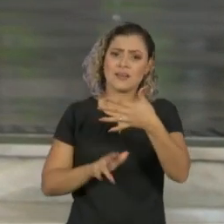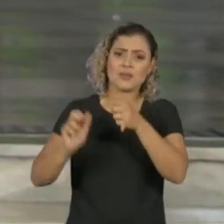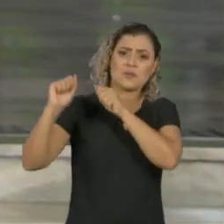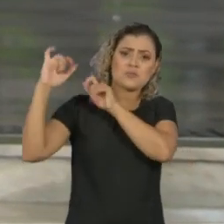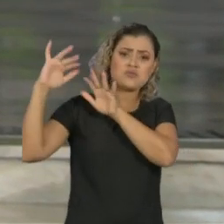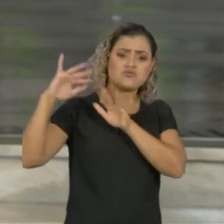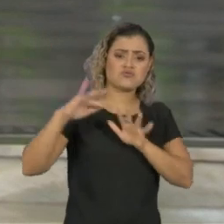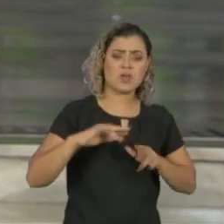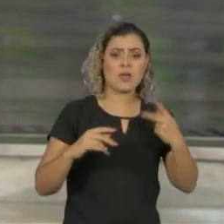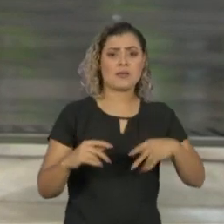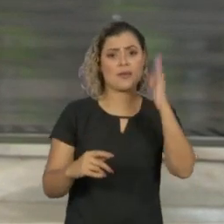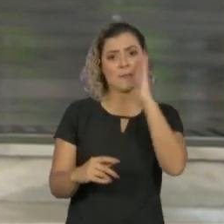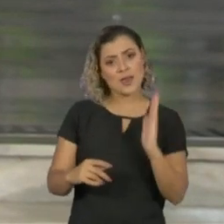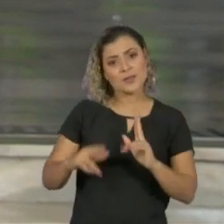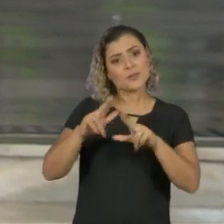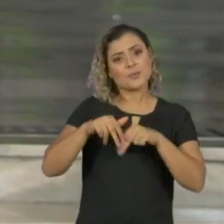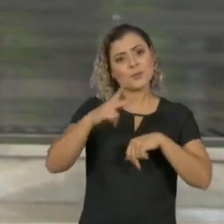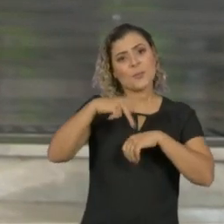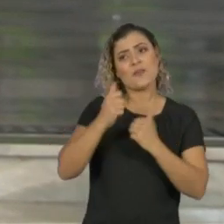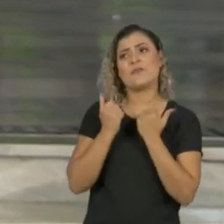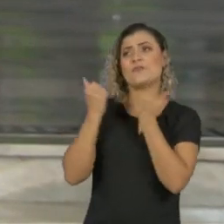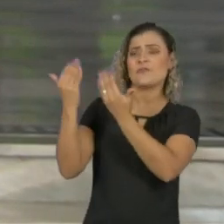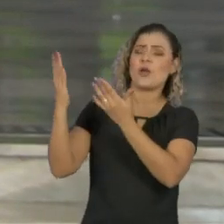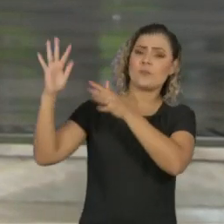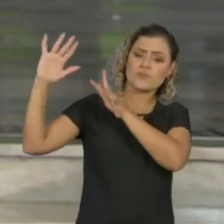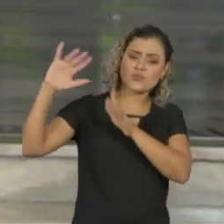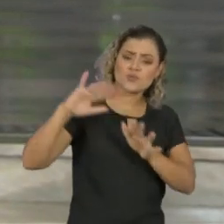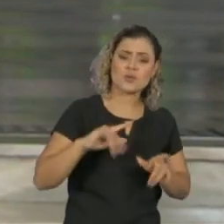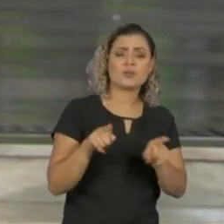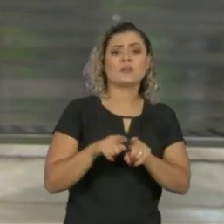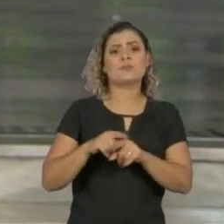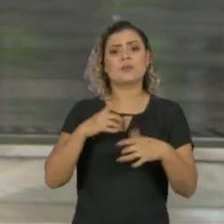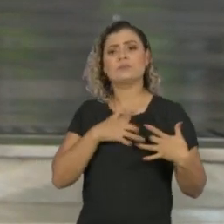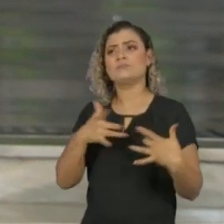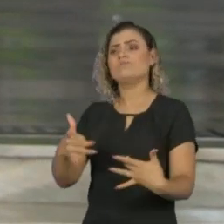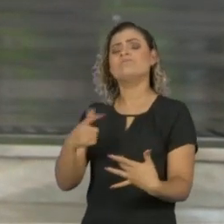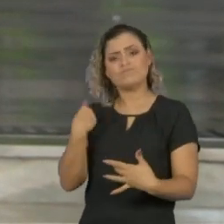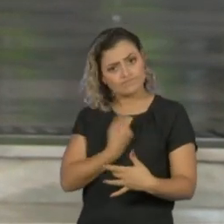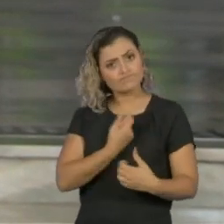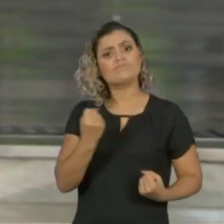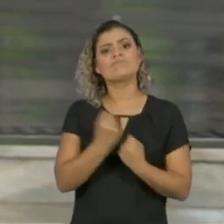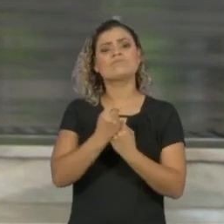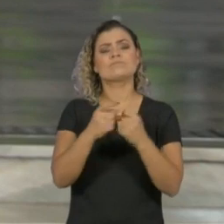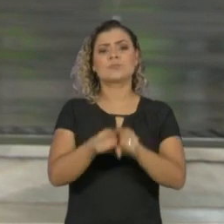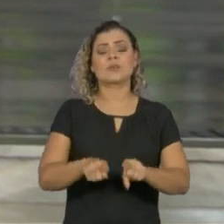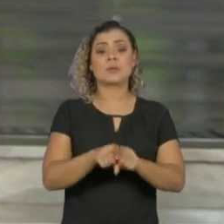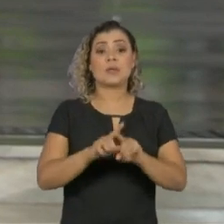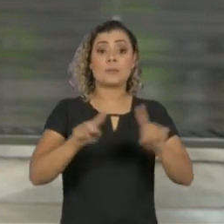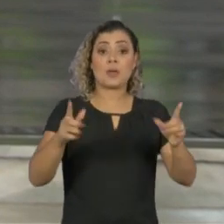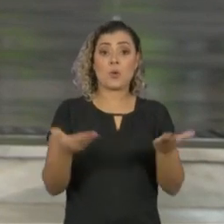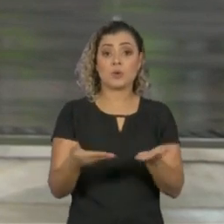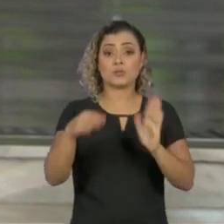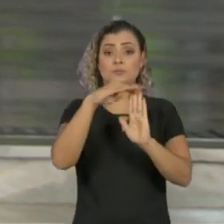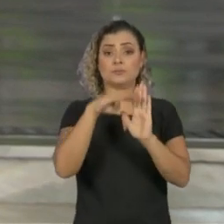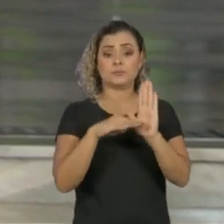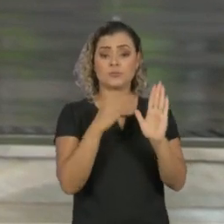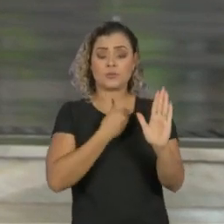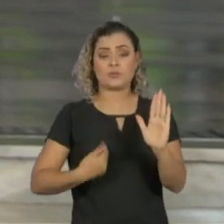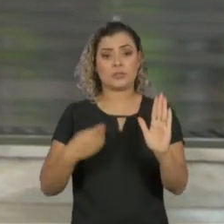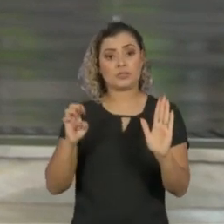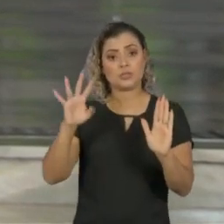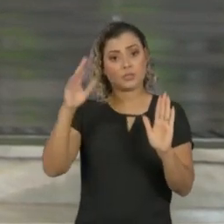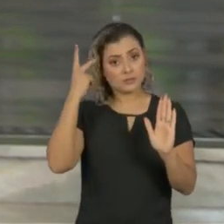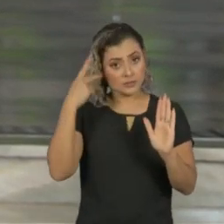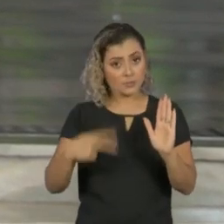milhões de brasileiros que aqui estão, a nossa solidariedade também. Medidas que serão anunciadas hoje pelo Governo do Estado de São